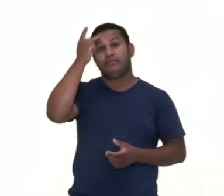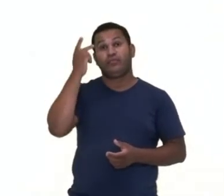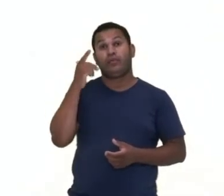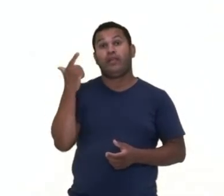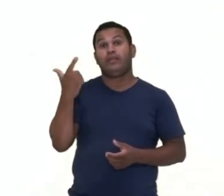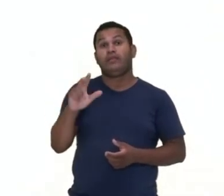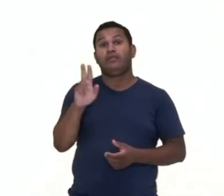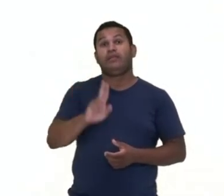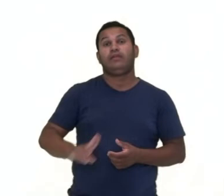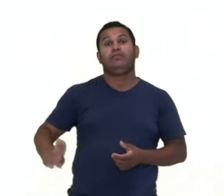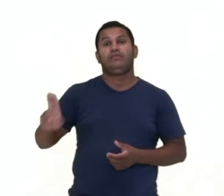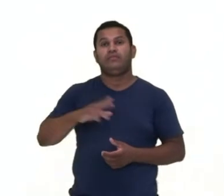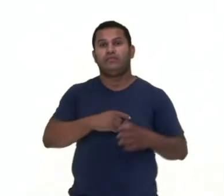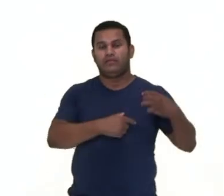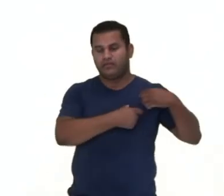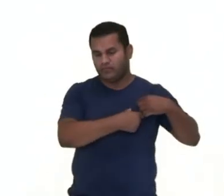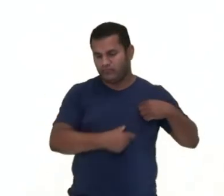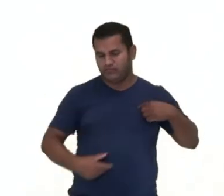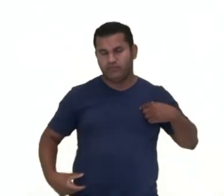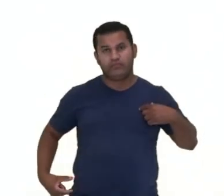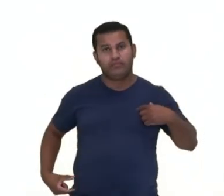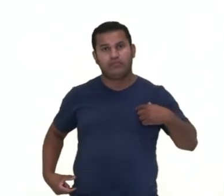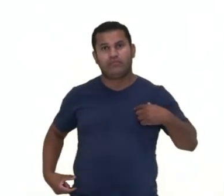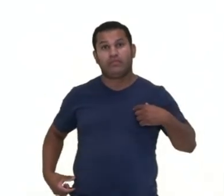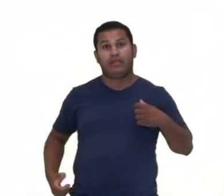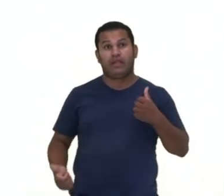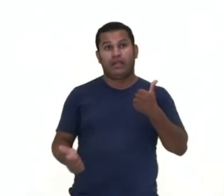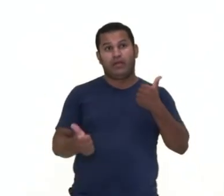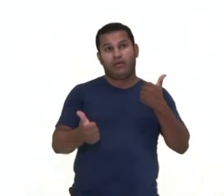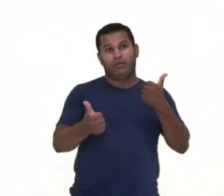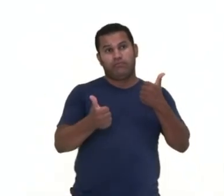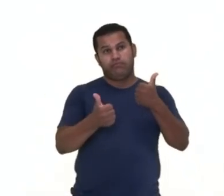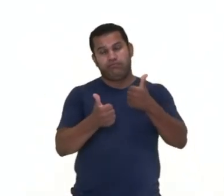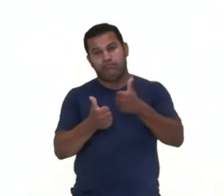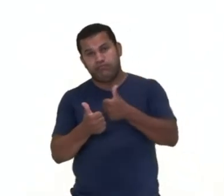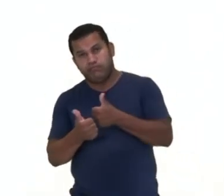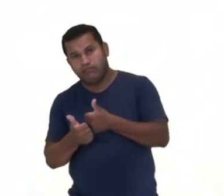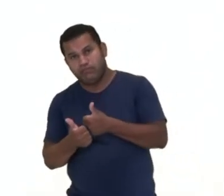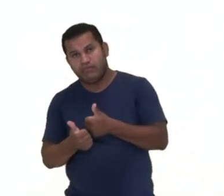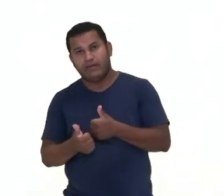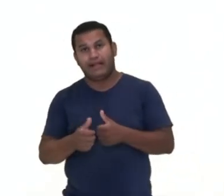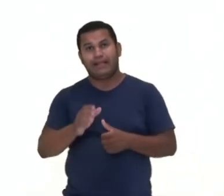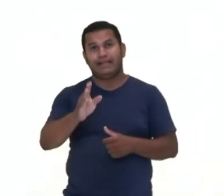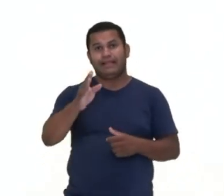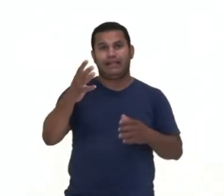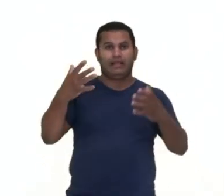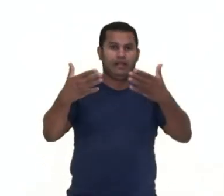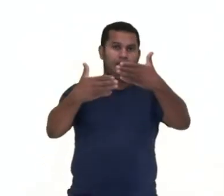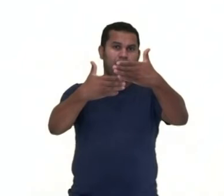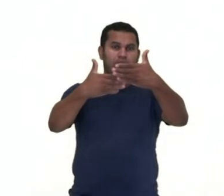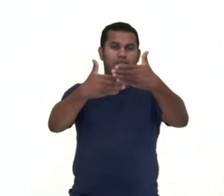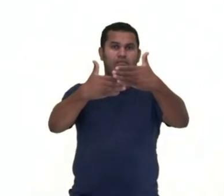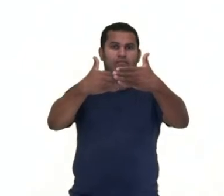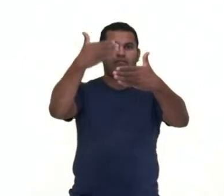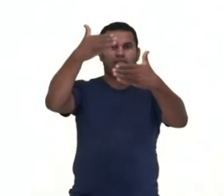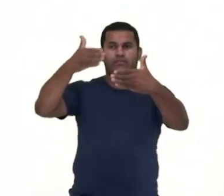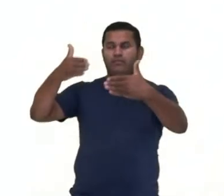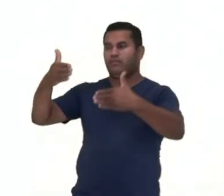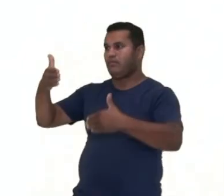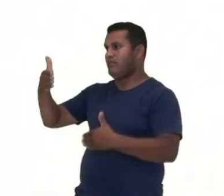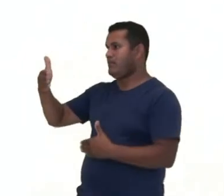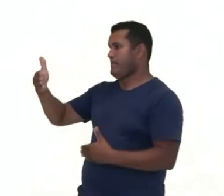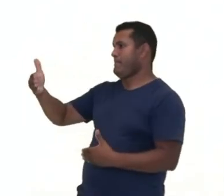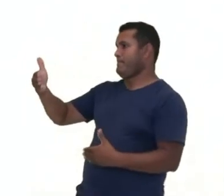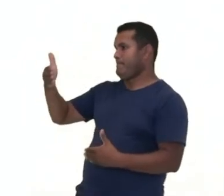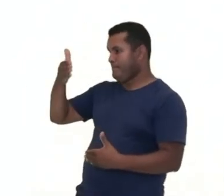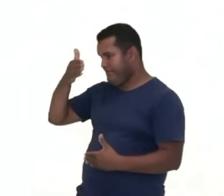para frente, sem perder a rapidez, até colidir violentamente com o painel do para-brisa. Como essa superfície resistente, o